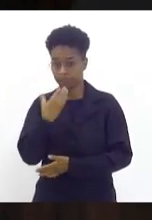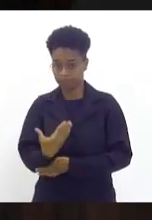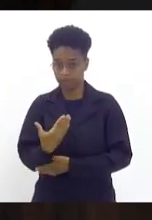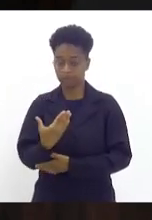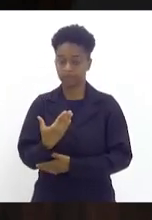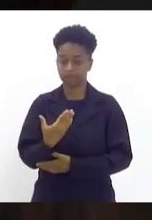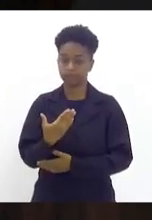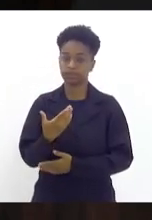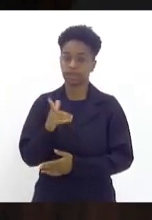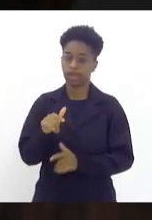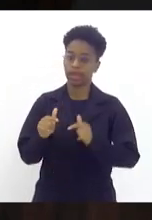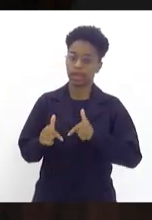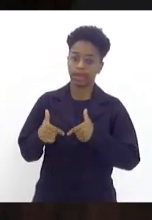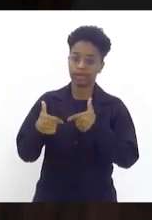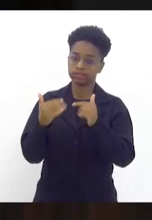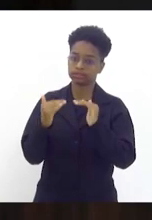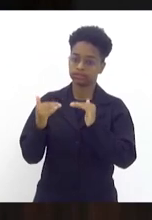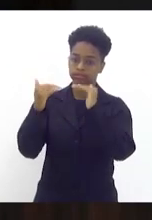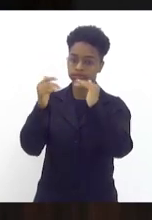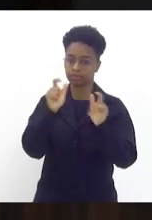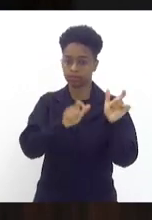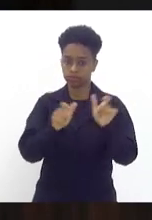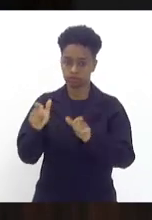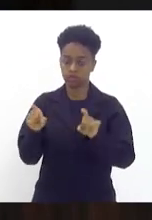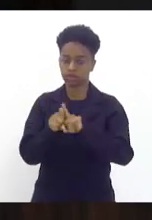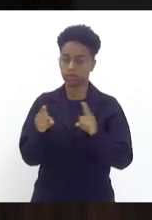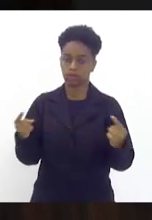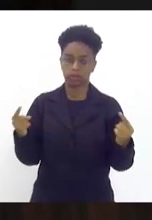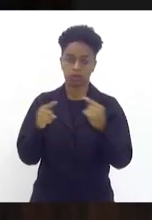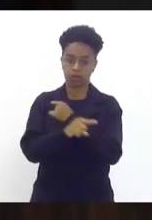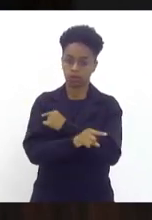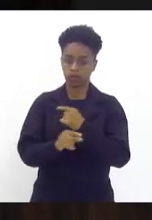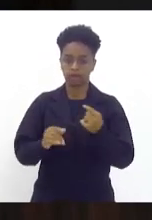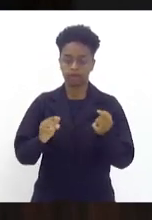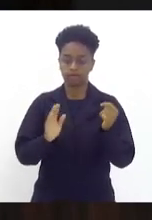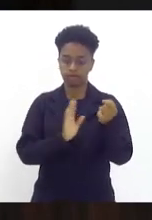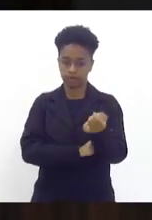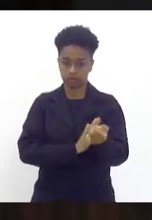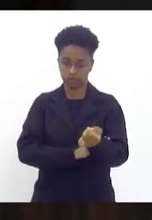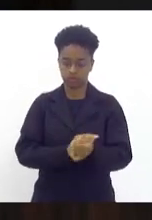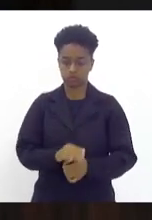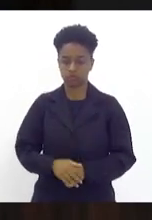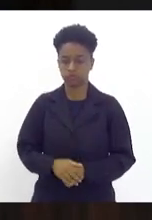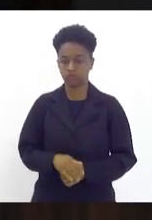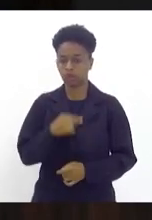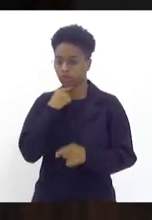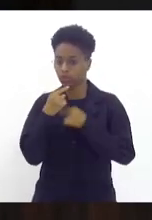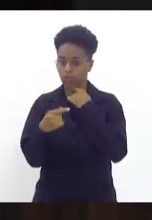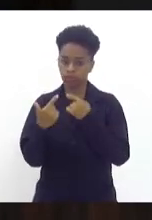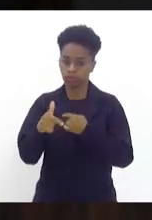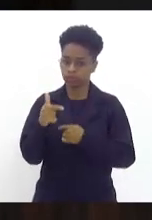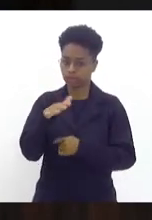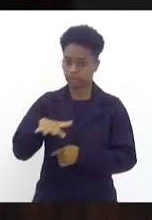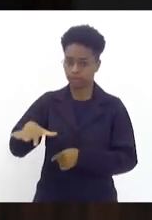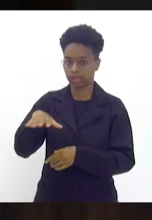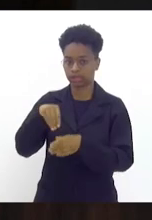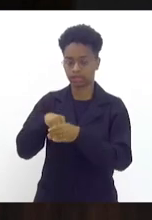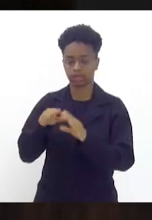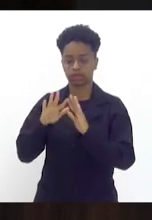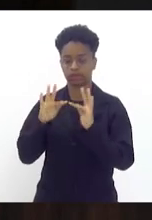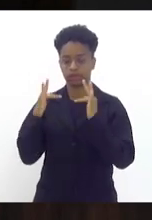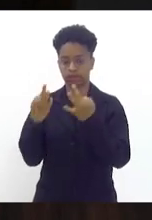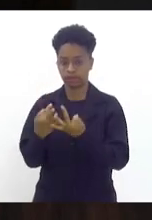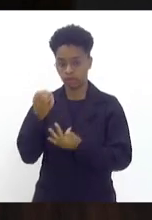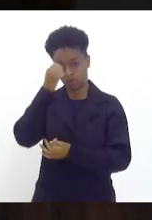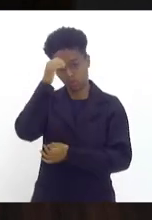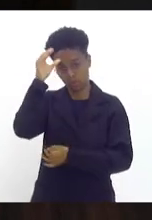que são ações que elevam os homens e que se contrapõem aos vícios. Não há dúvida de que é no ambiente familiar que esse conhecimento